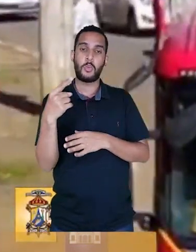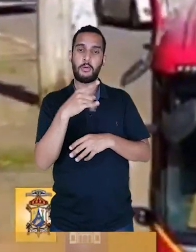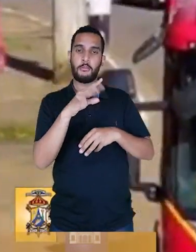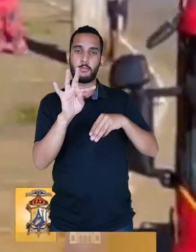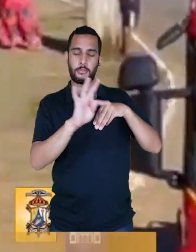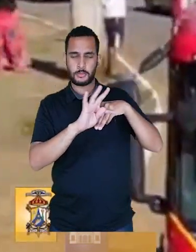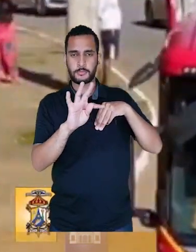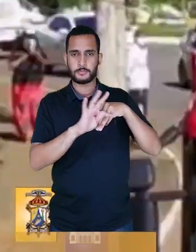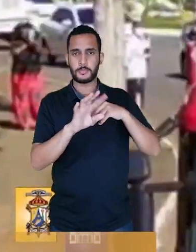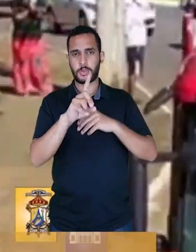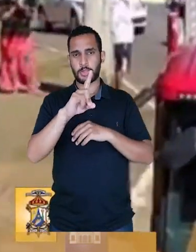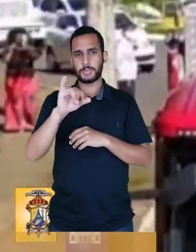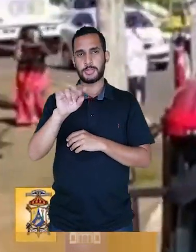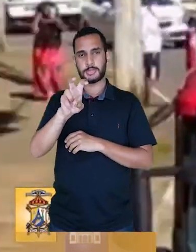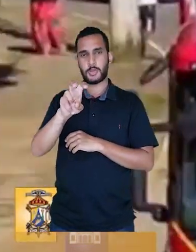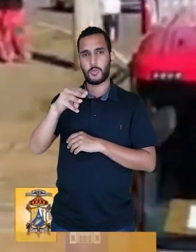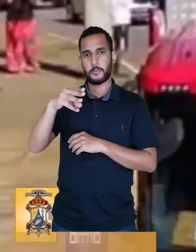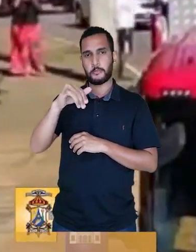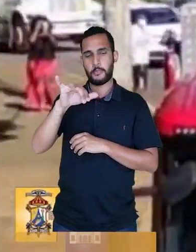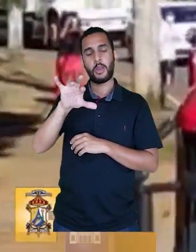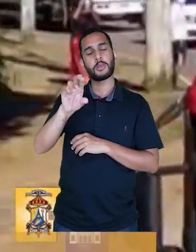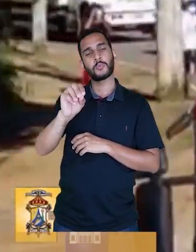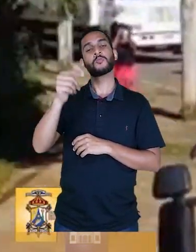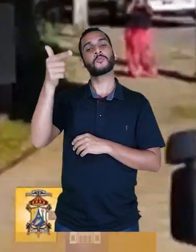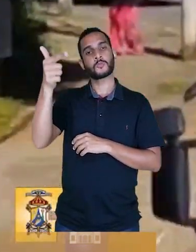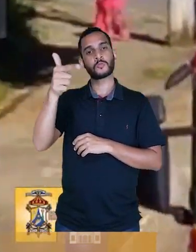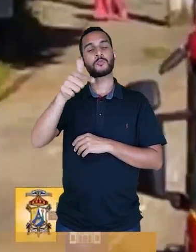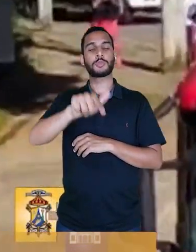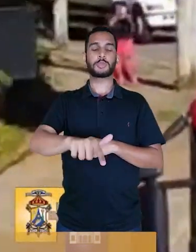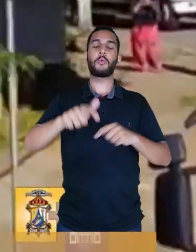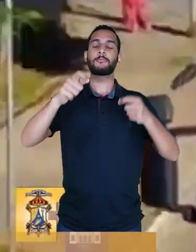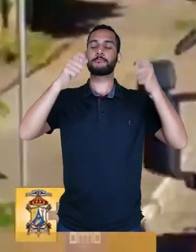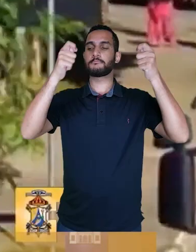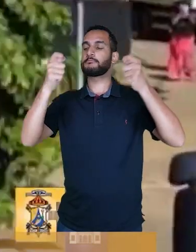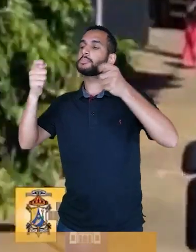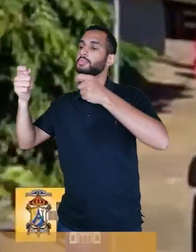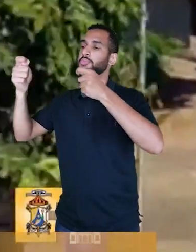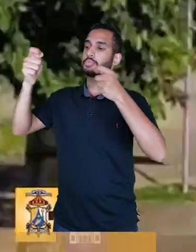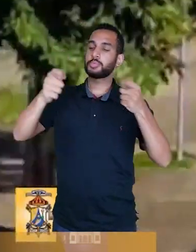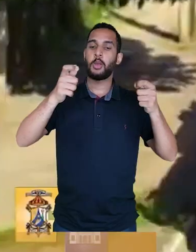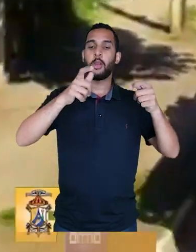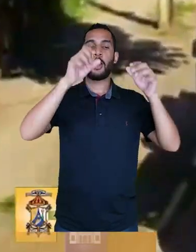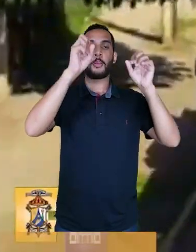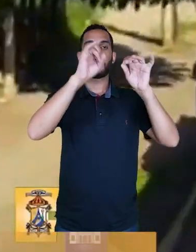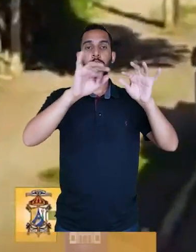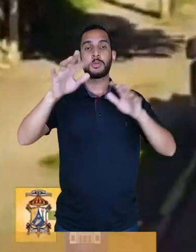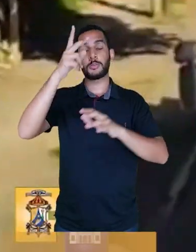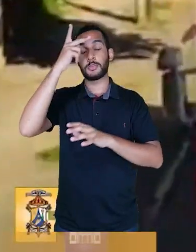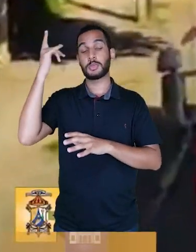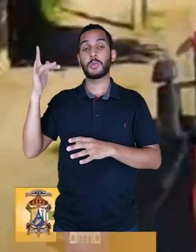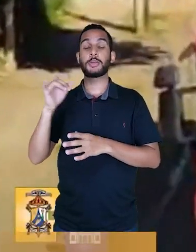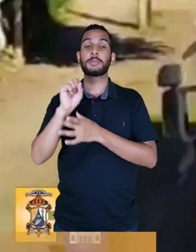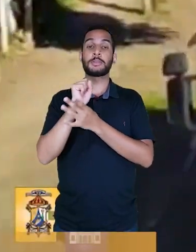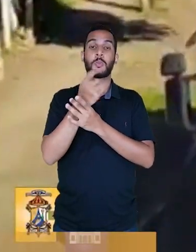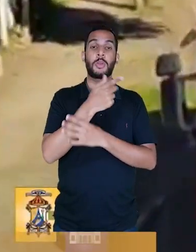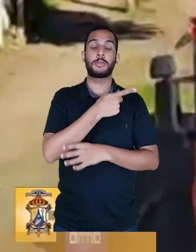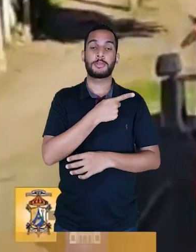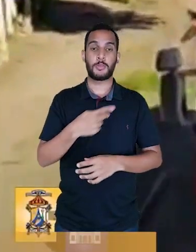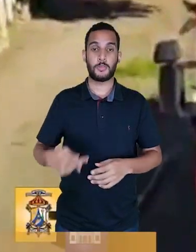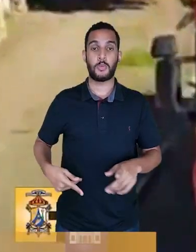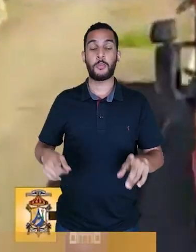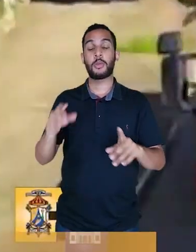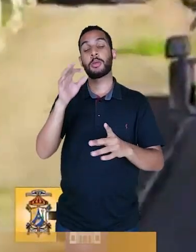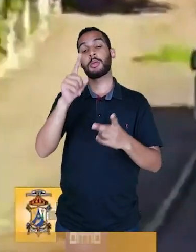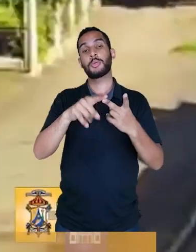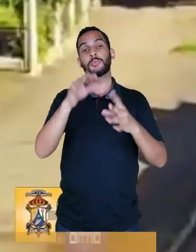Socorro, que no dia 5 de maio volta a peregrinar por Goiânia, abençoando os profissionais de segurança pública, justiça